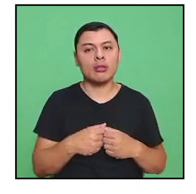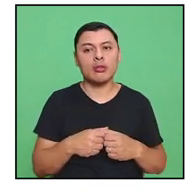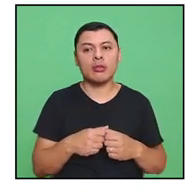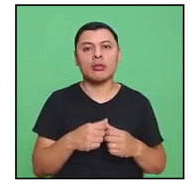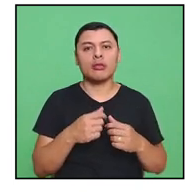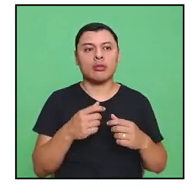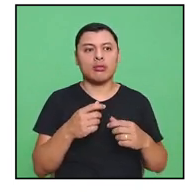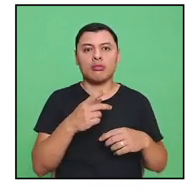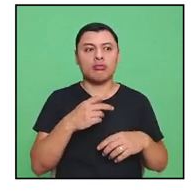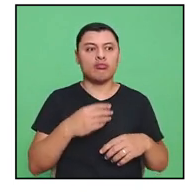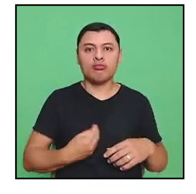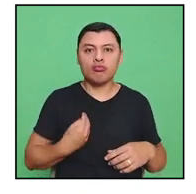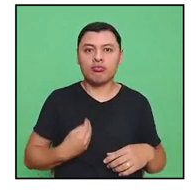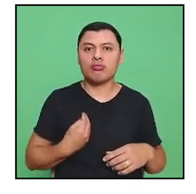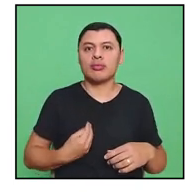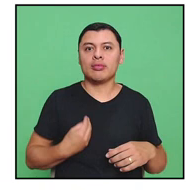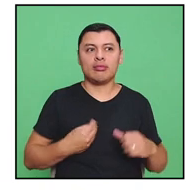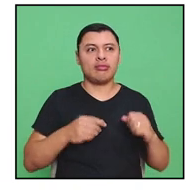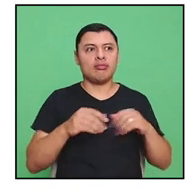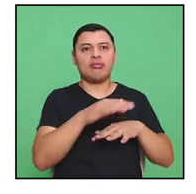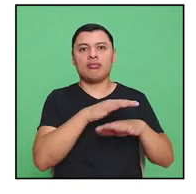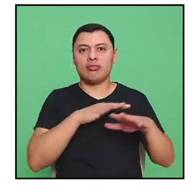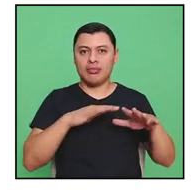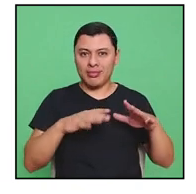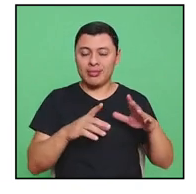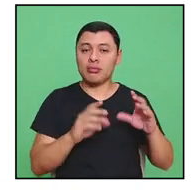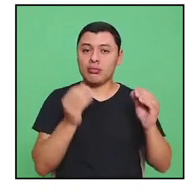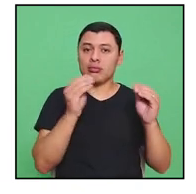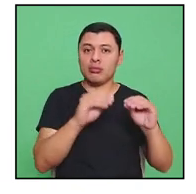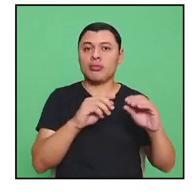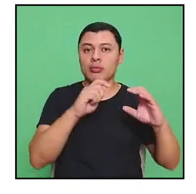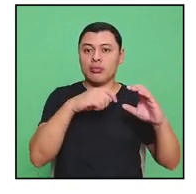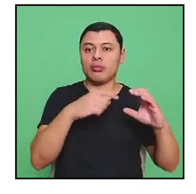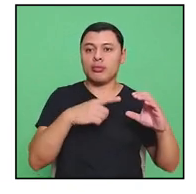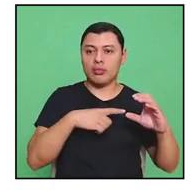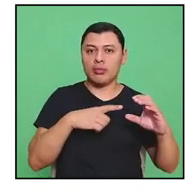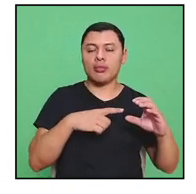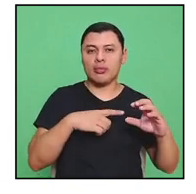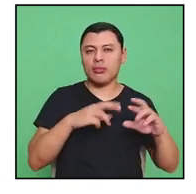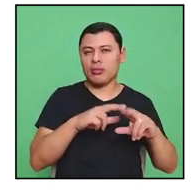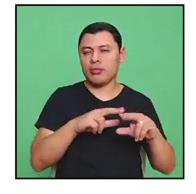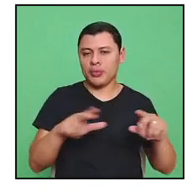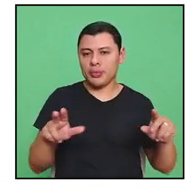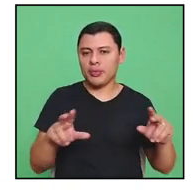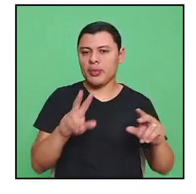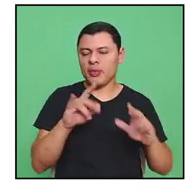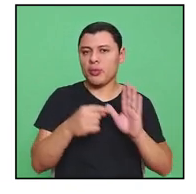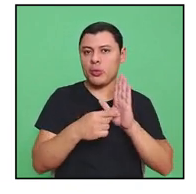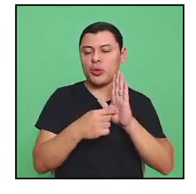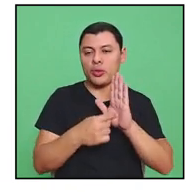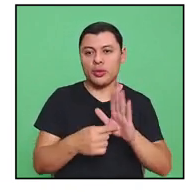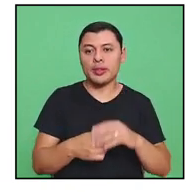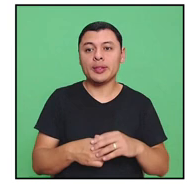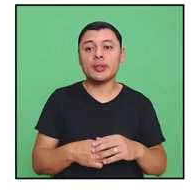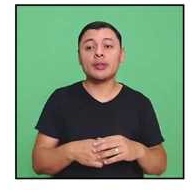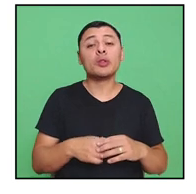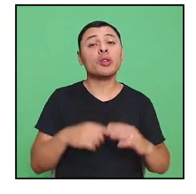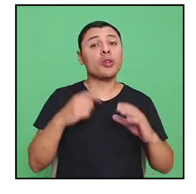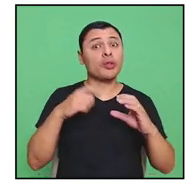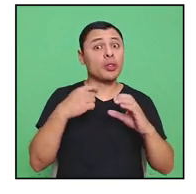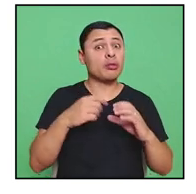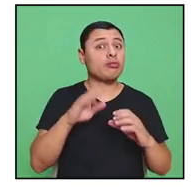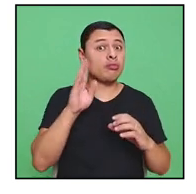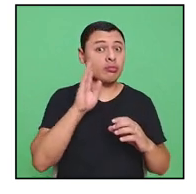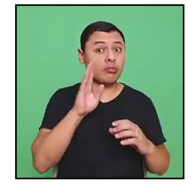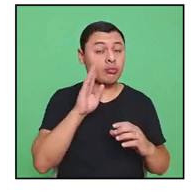orgânica mesmo, né, que é apresentada no vídeo por meio dos renders e tal. Então, é um vídeo que vale muito a pena dar